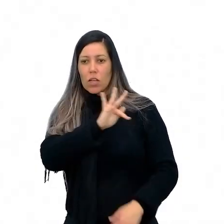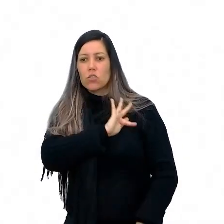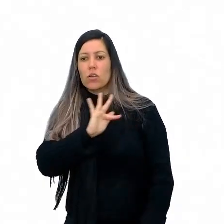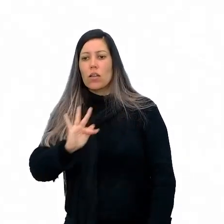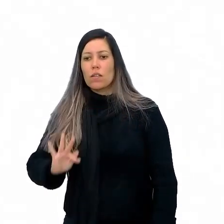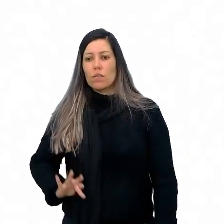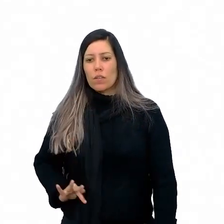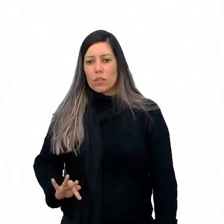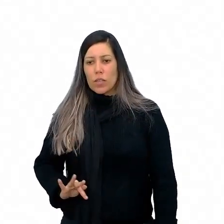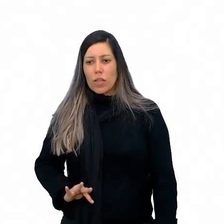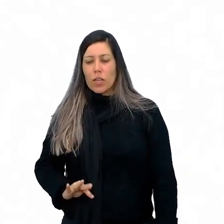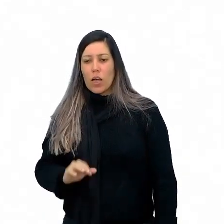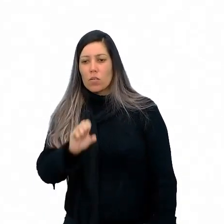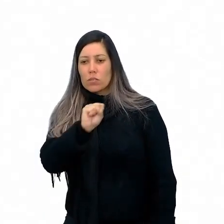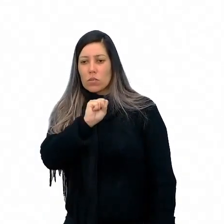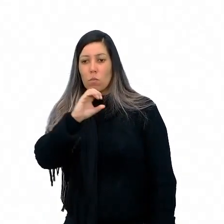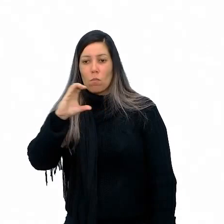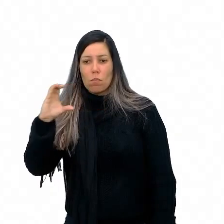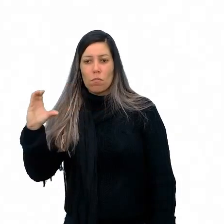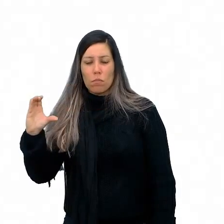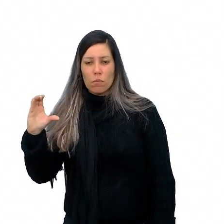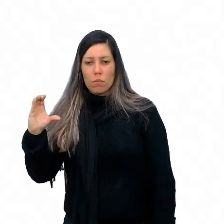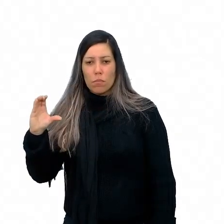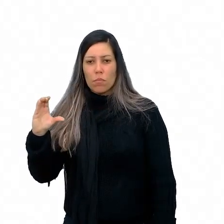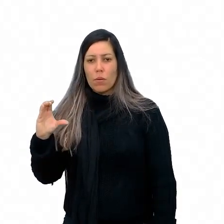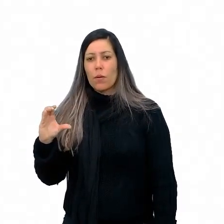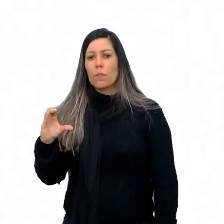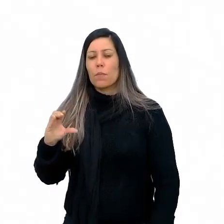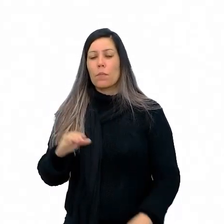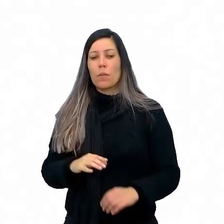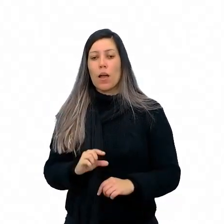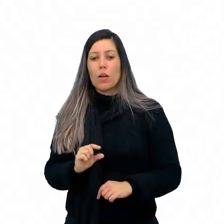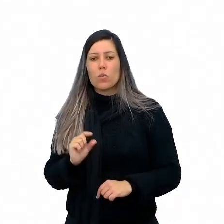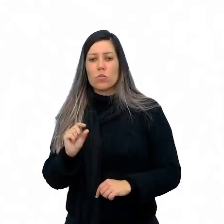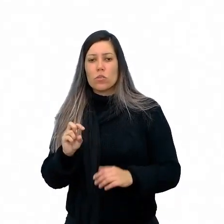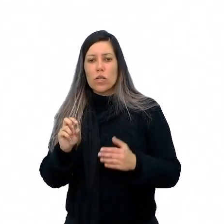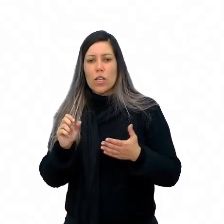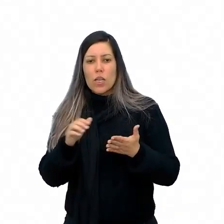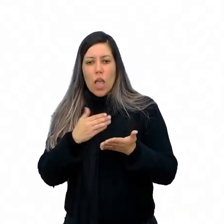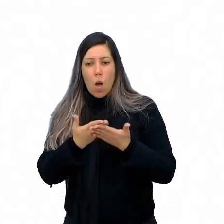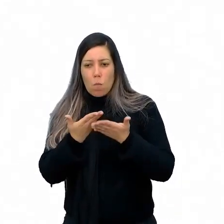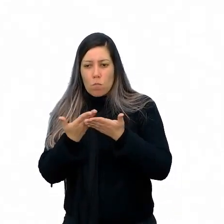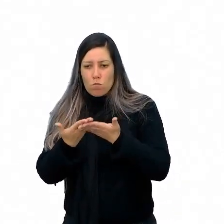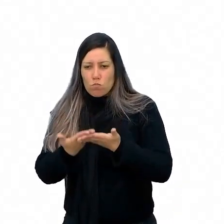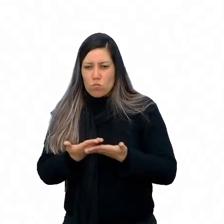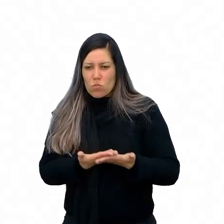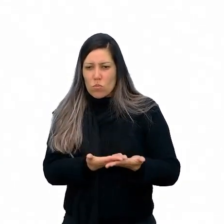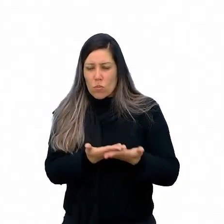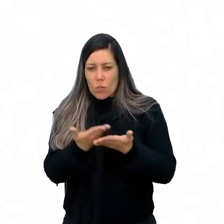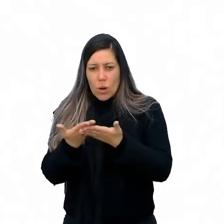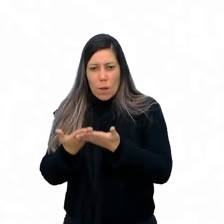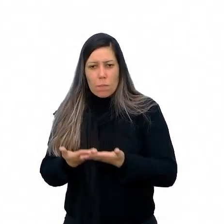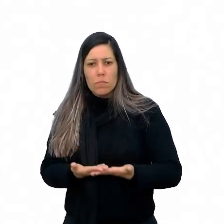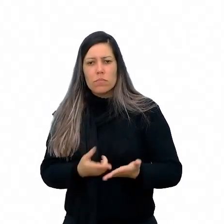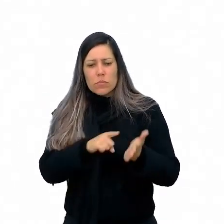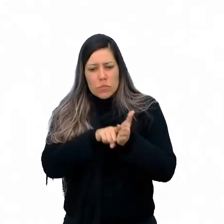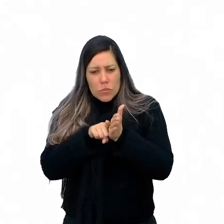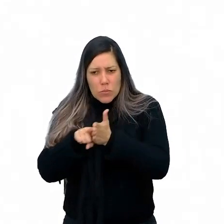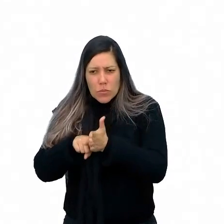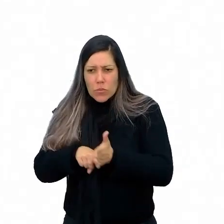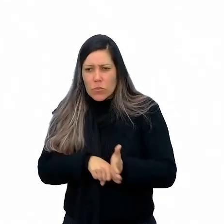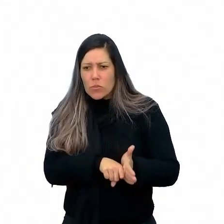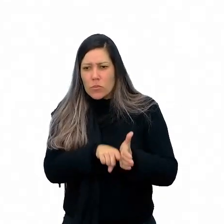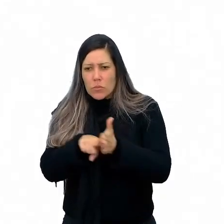uma tese, foi um doutorado em educação, que ele vai discutir muito, muito, muito os